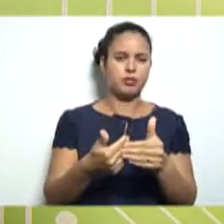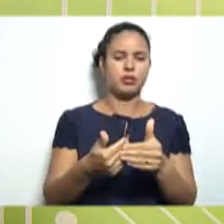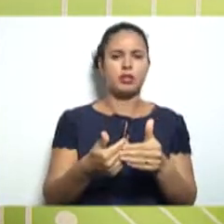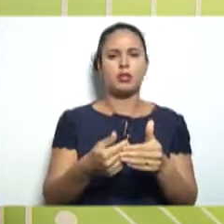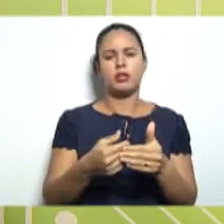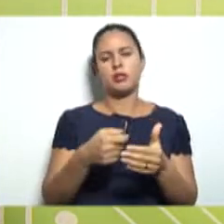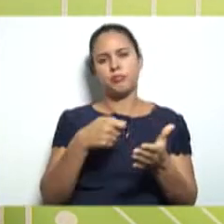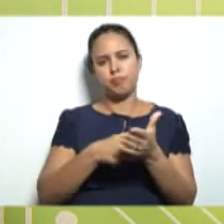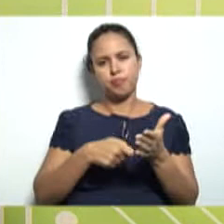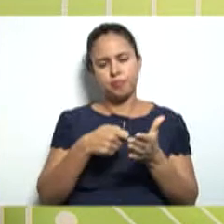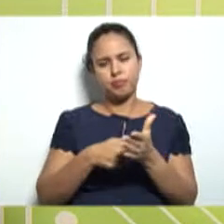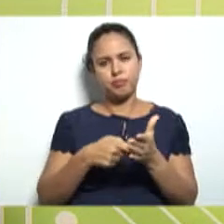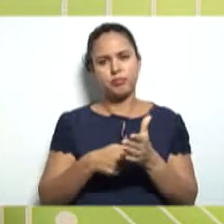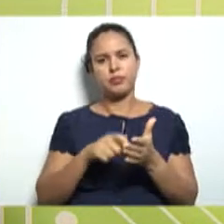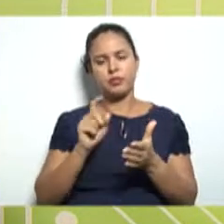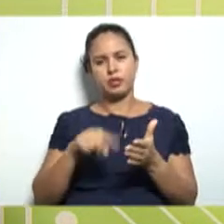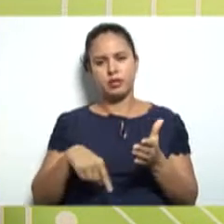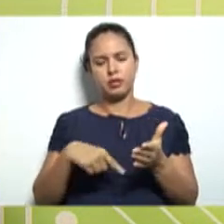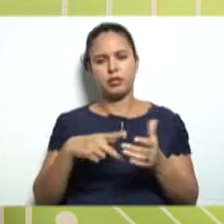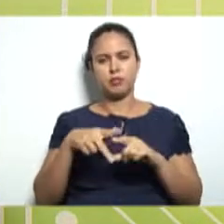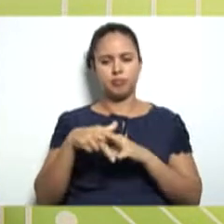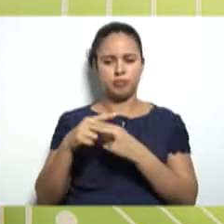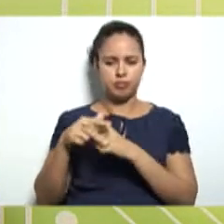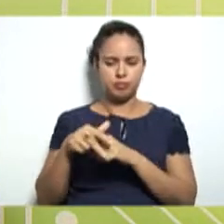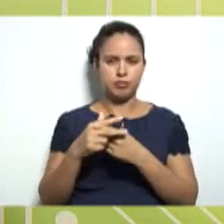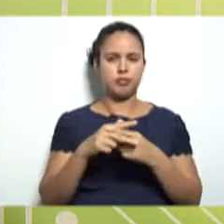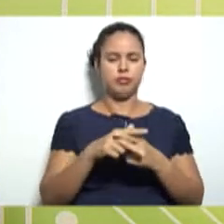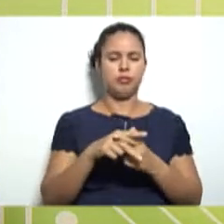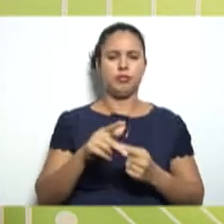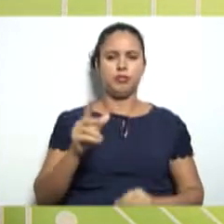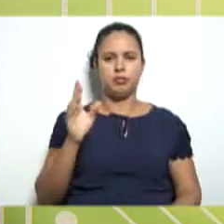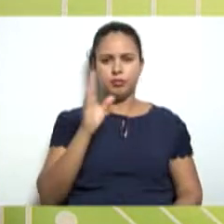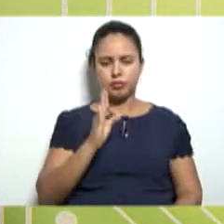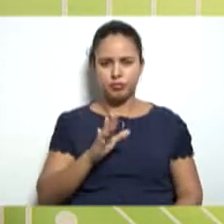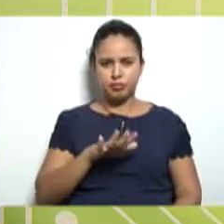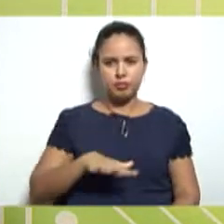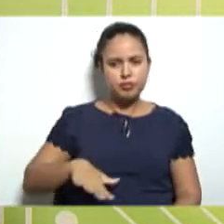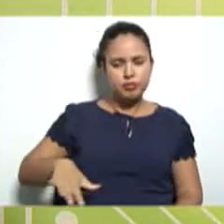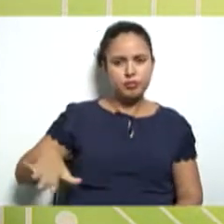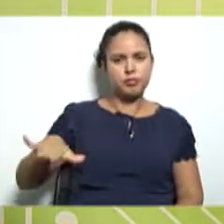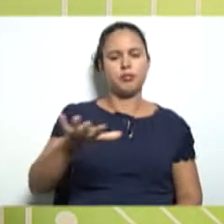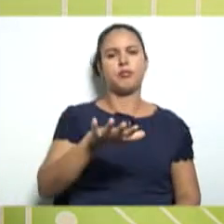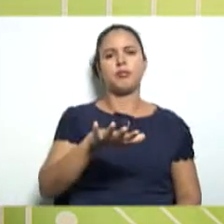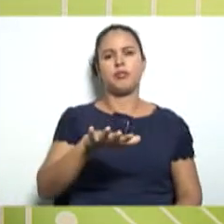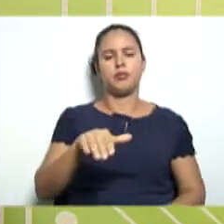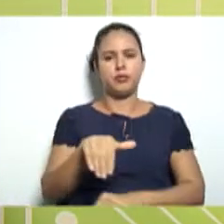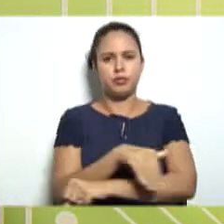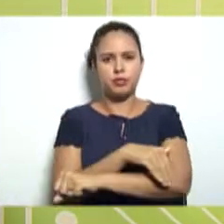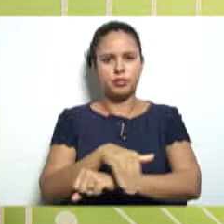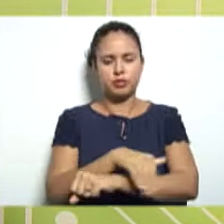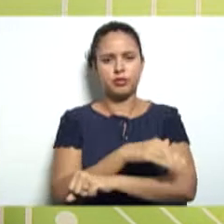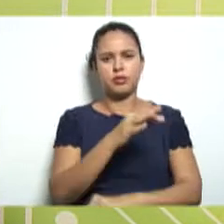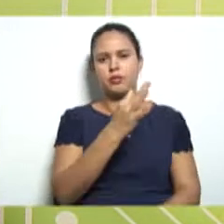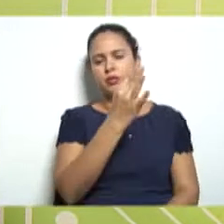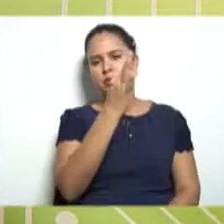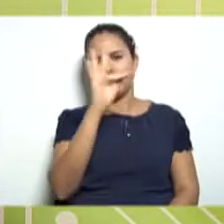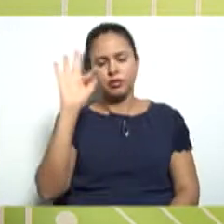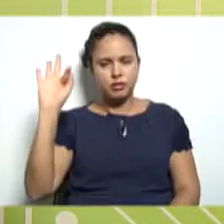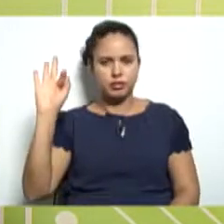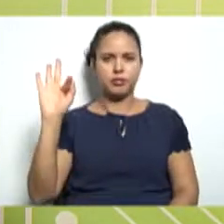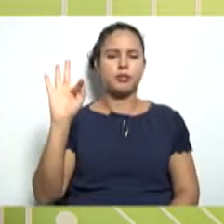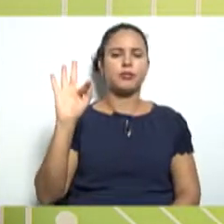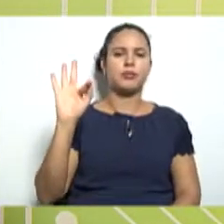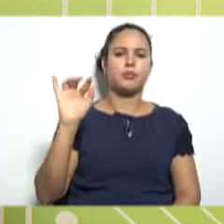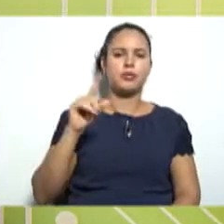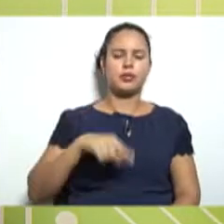bateu muito foi essa questão de infraestrutura. Muitas das principais rodovias federais foram construídas no governo de Juscelino Kubitschek. Essa